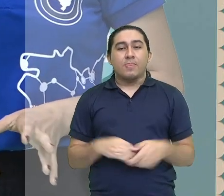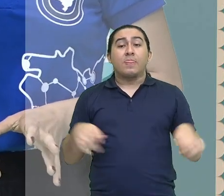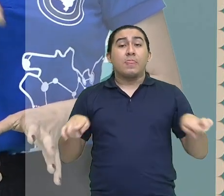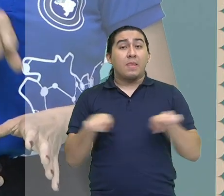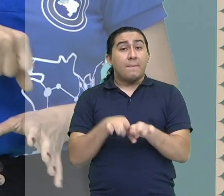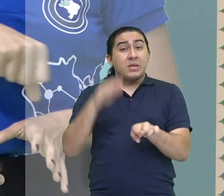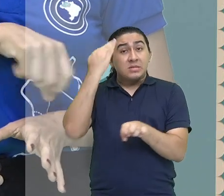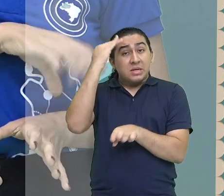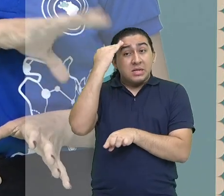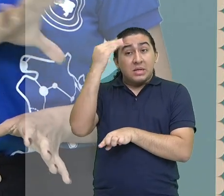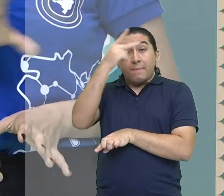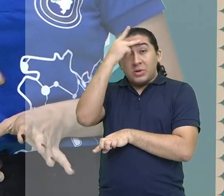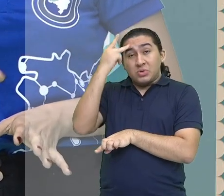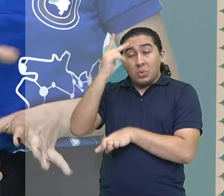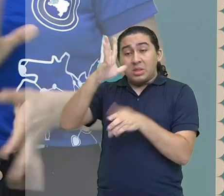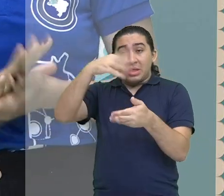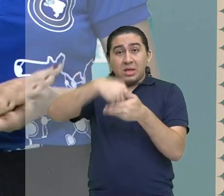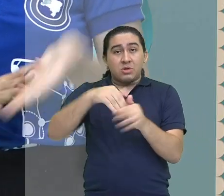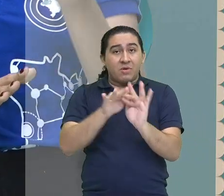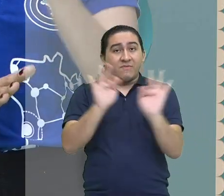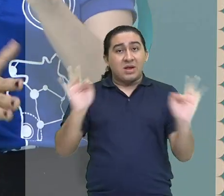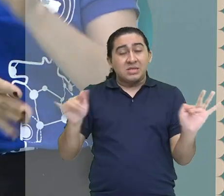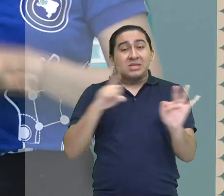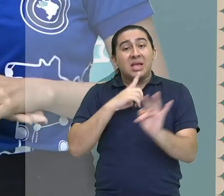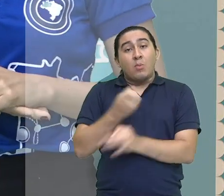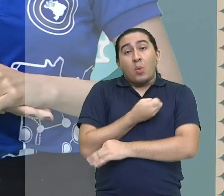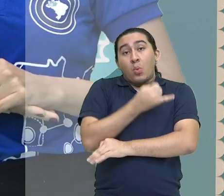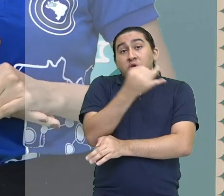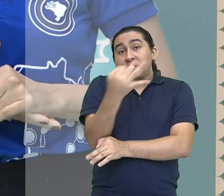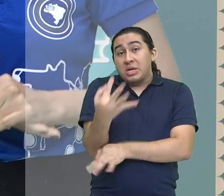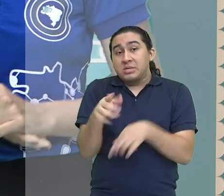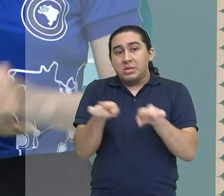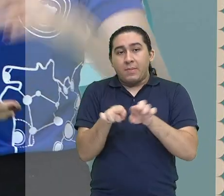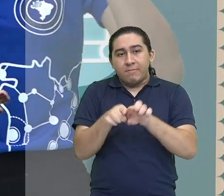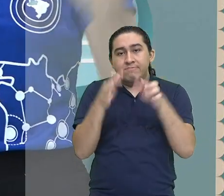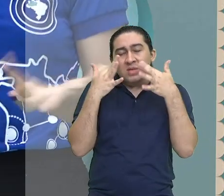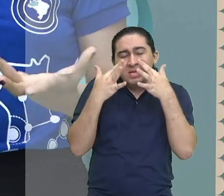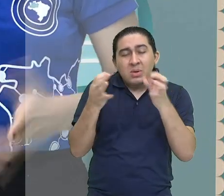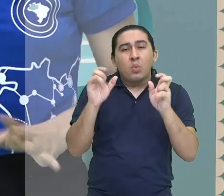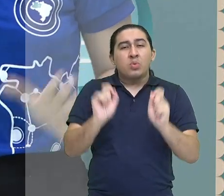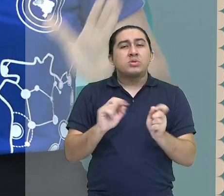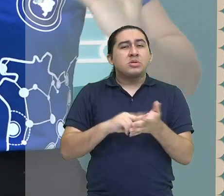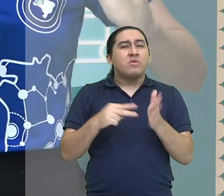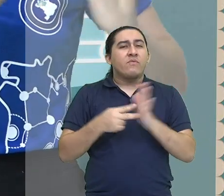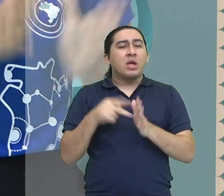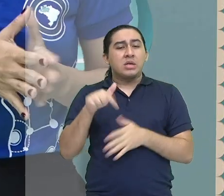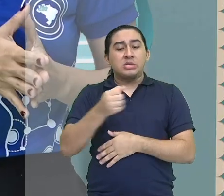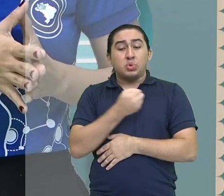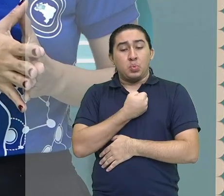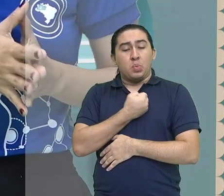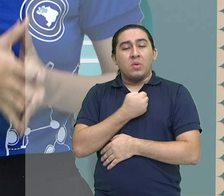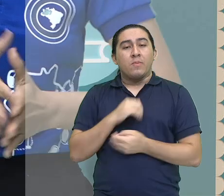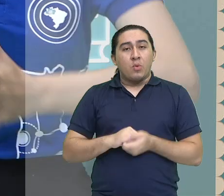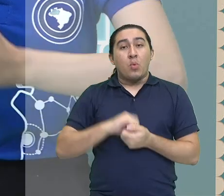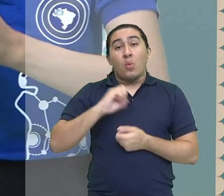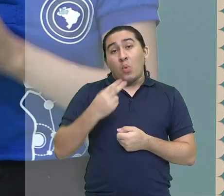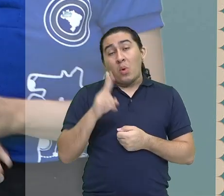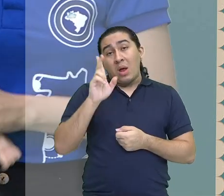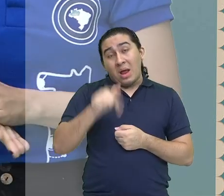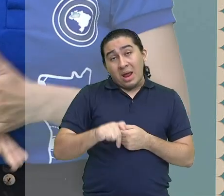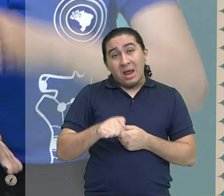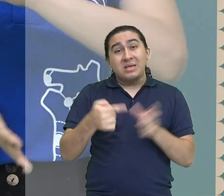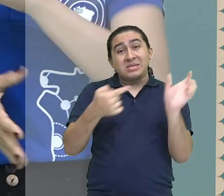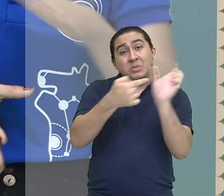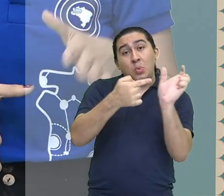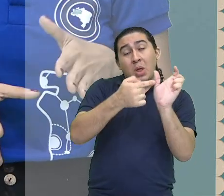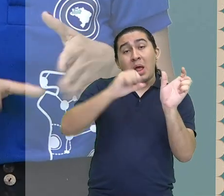da pessoa, nós vamos ter o número no verbo. Eu quero que vocês acompanhem comigo agora. O que seria o número? Ou é singular ou é